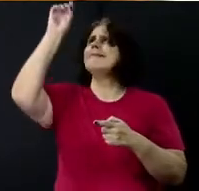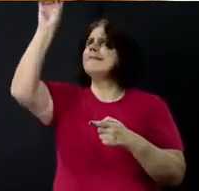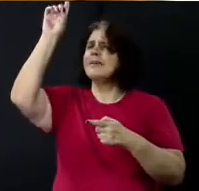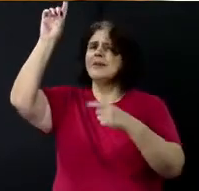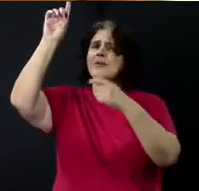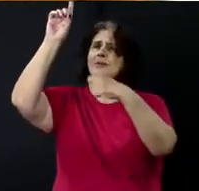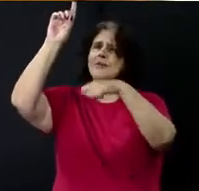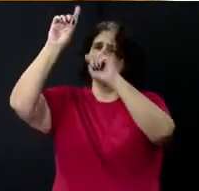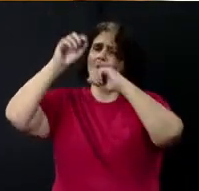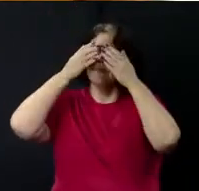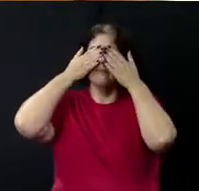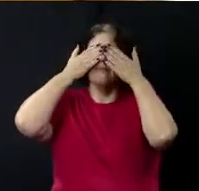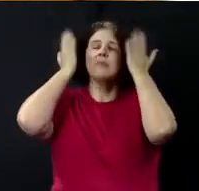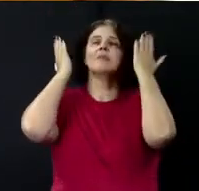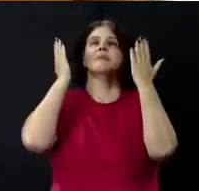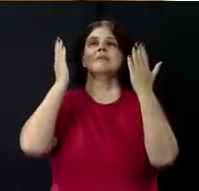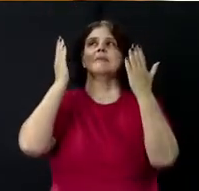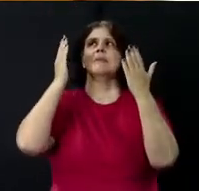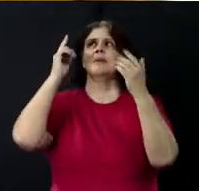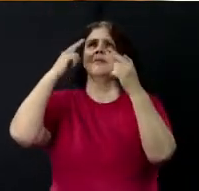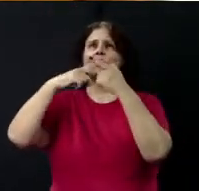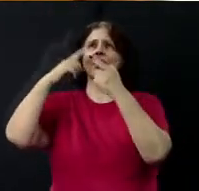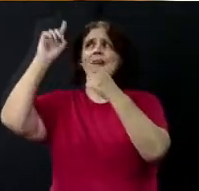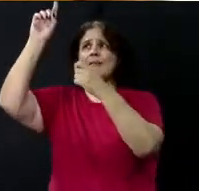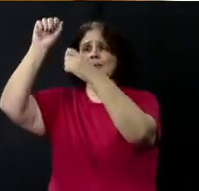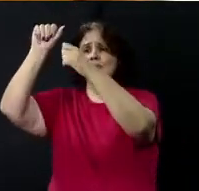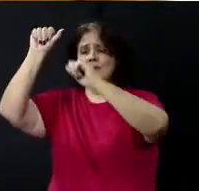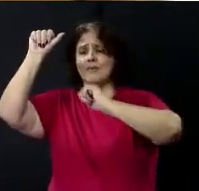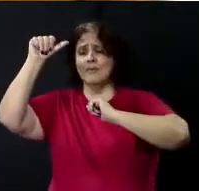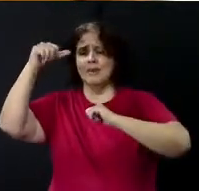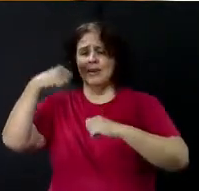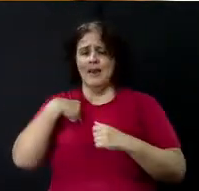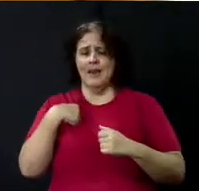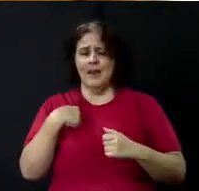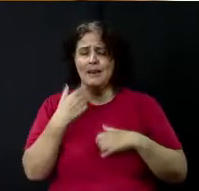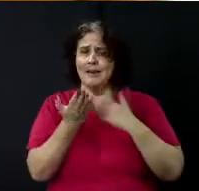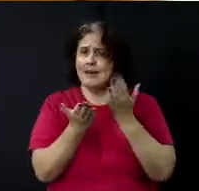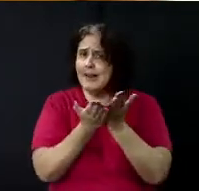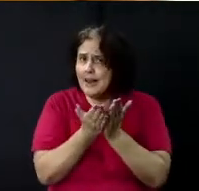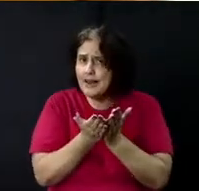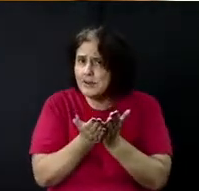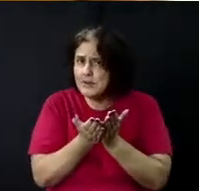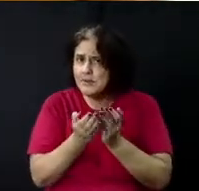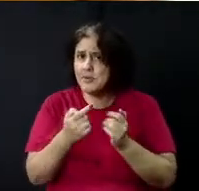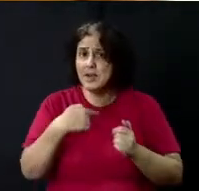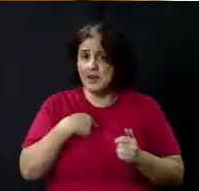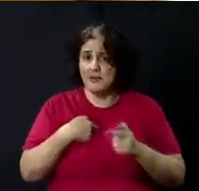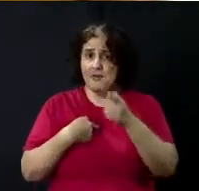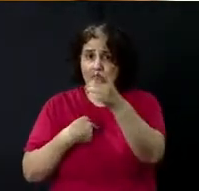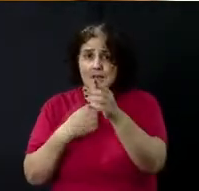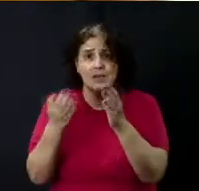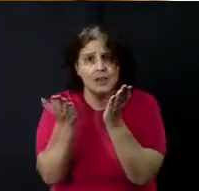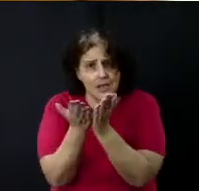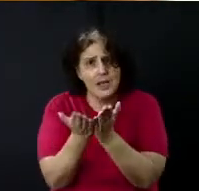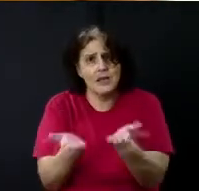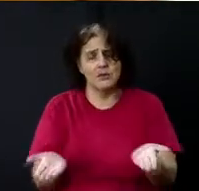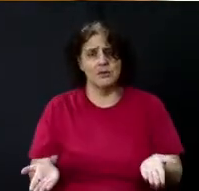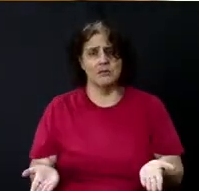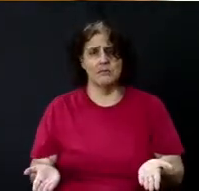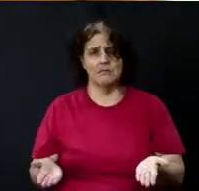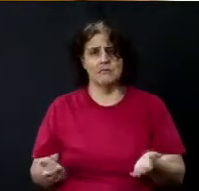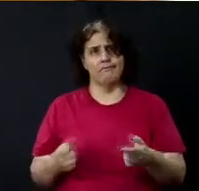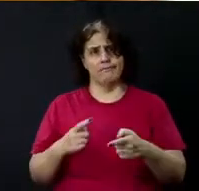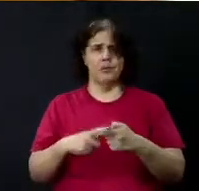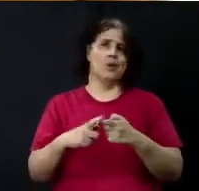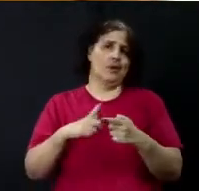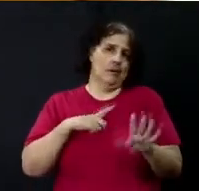que Deus fez você um crente? Por que eu e você somos crentes? Deve ter um motivo. Por